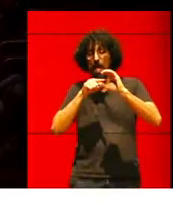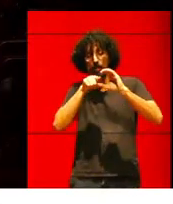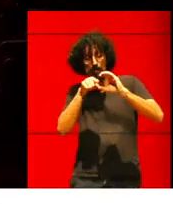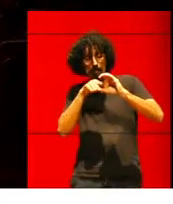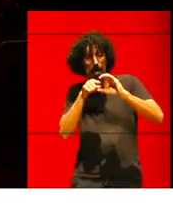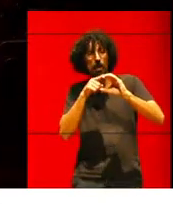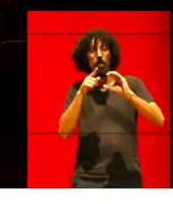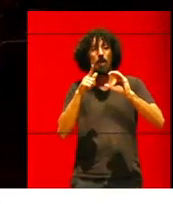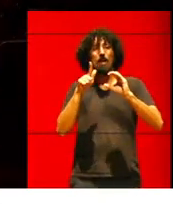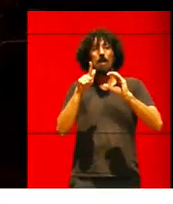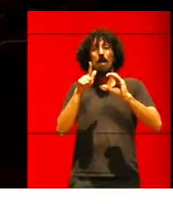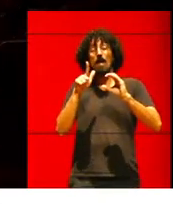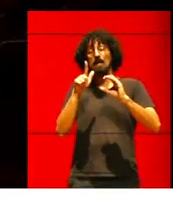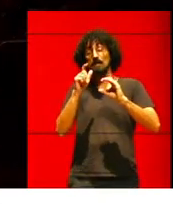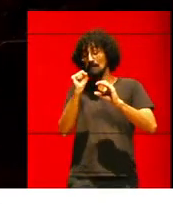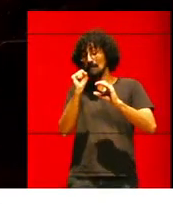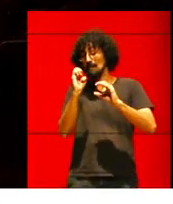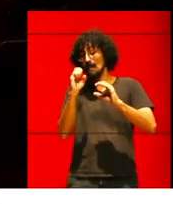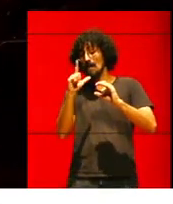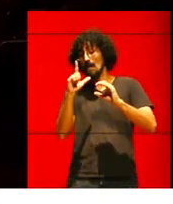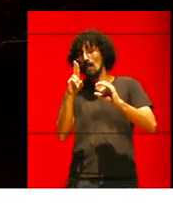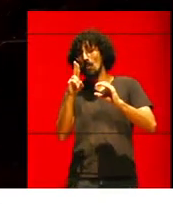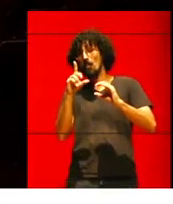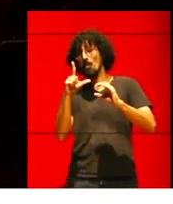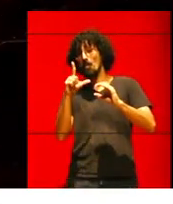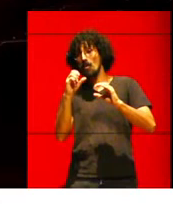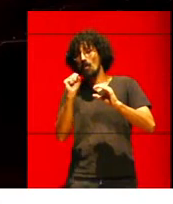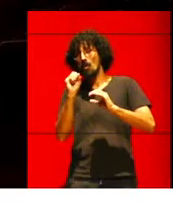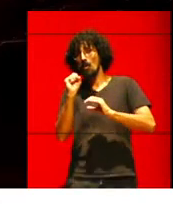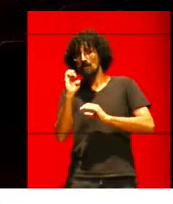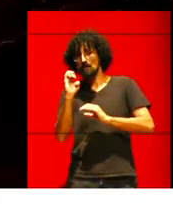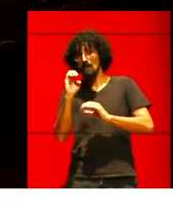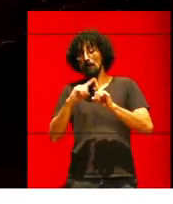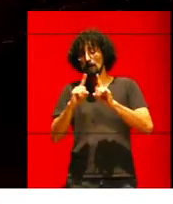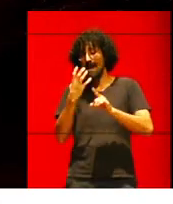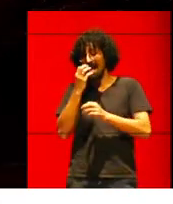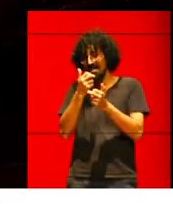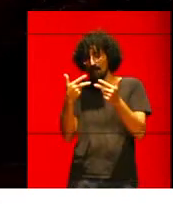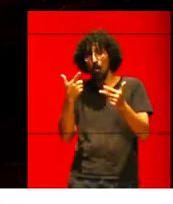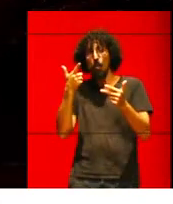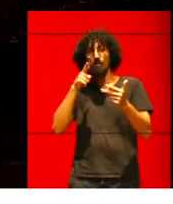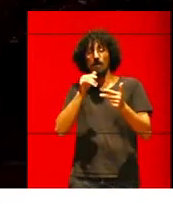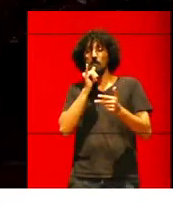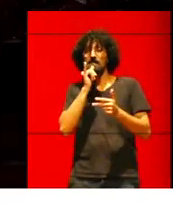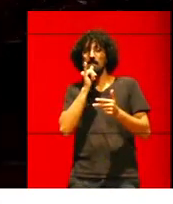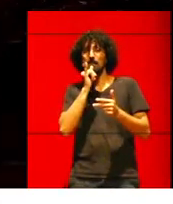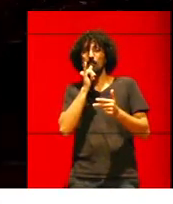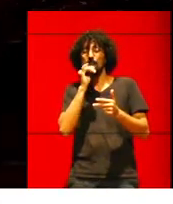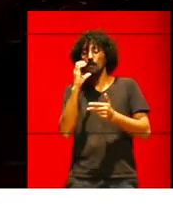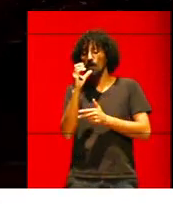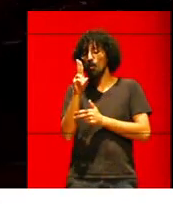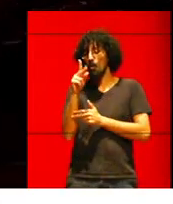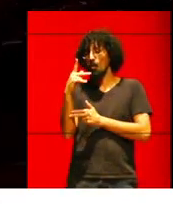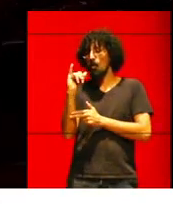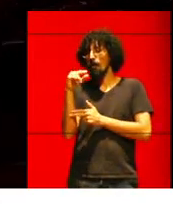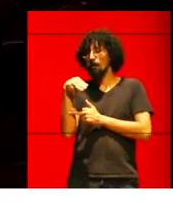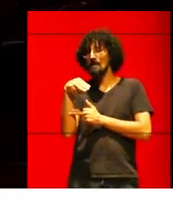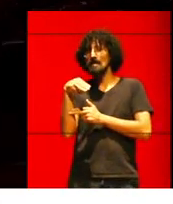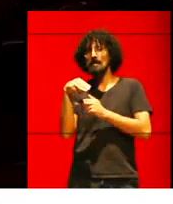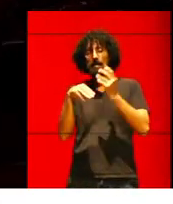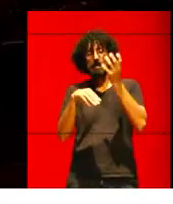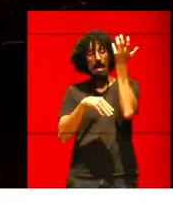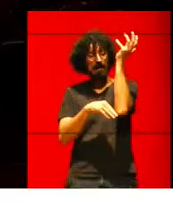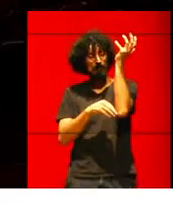animais conseguem se alimentar somente de celulose? Por exemplo, o cupim se alimenta de celulose. Ele não